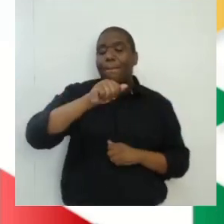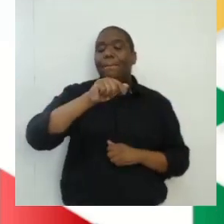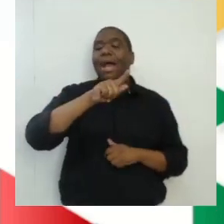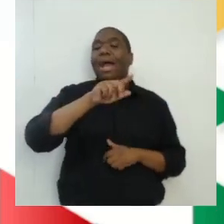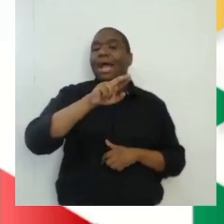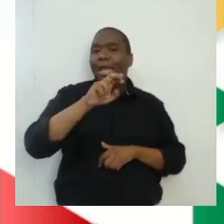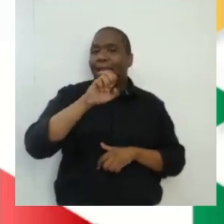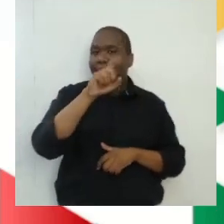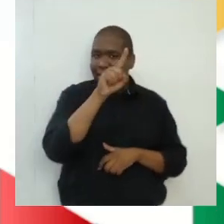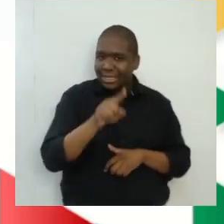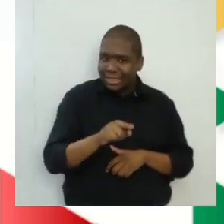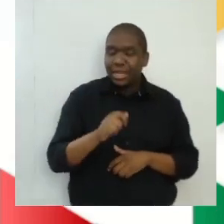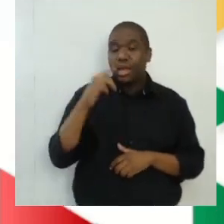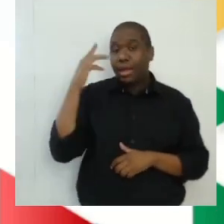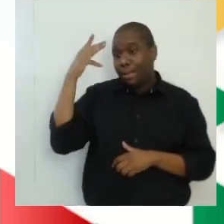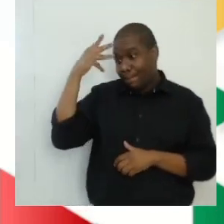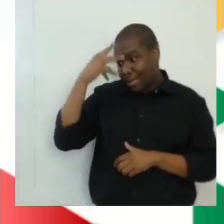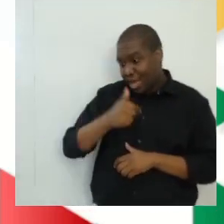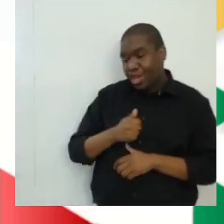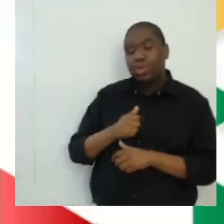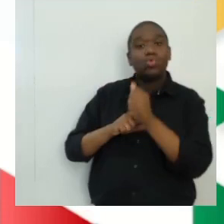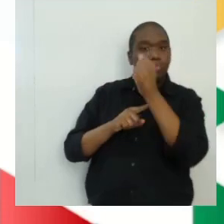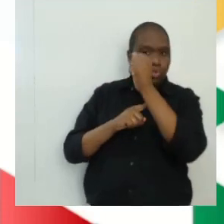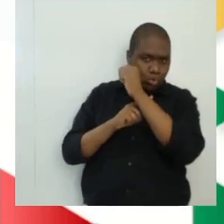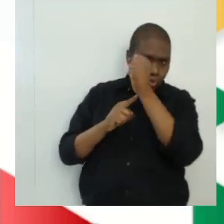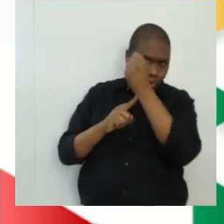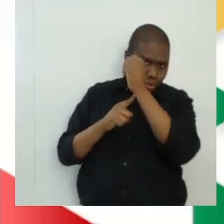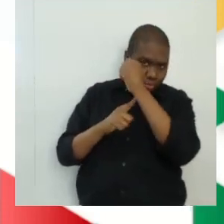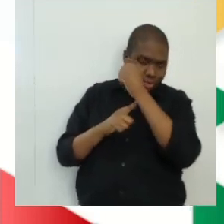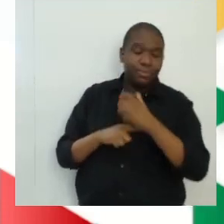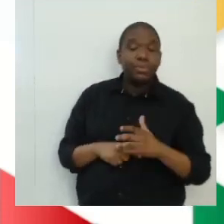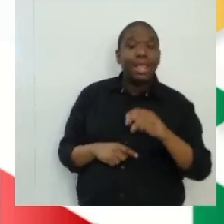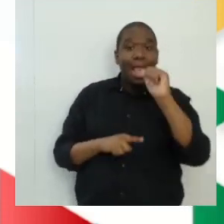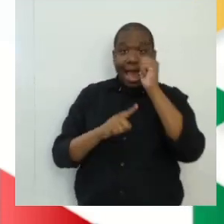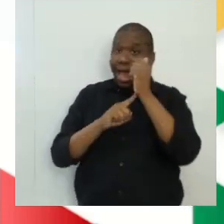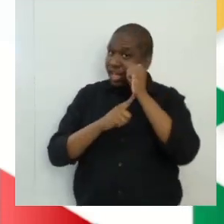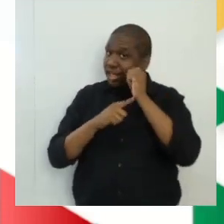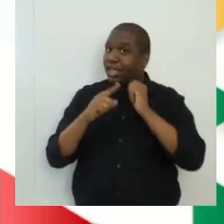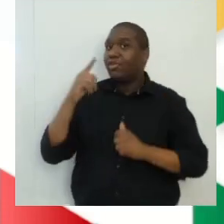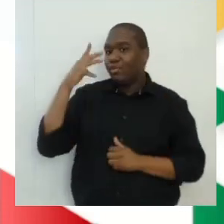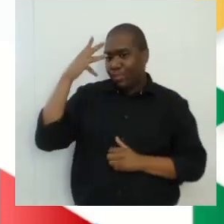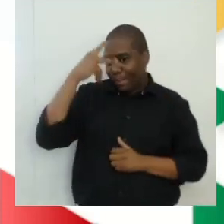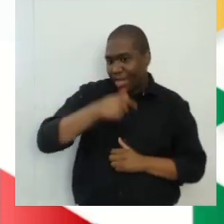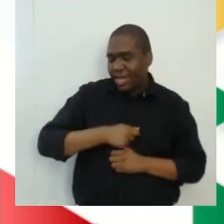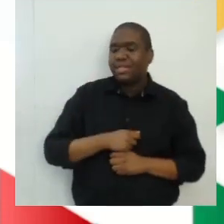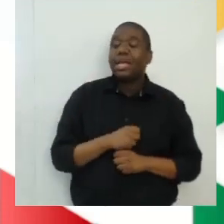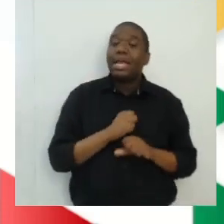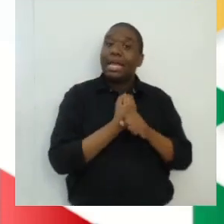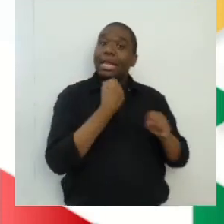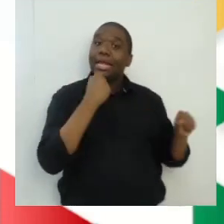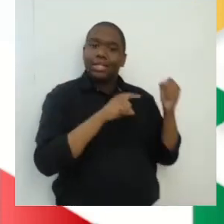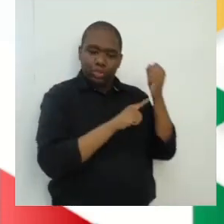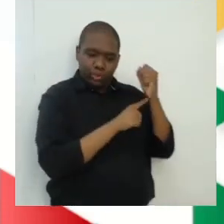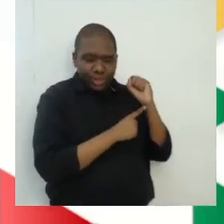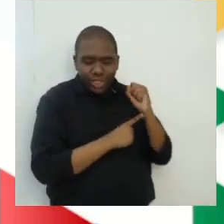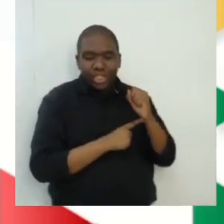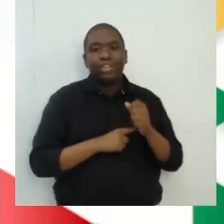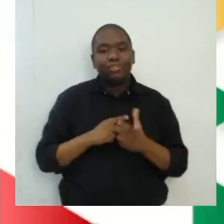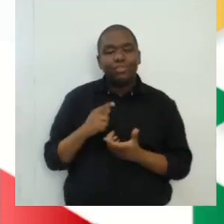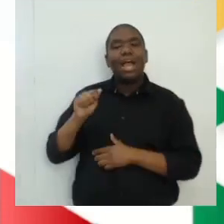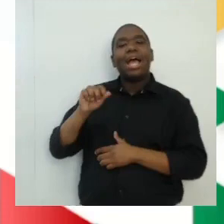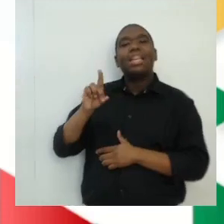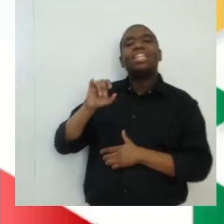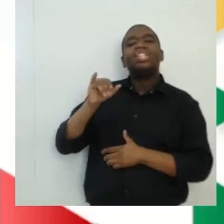o substantivo e o adjetivo beleza. Grande é o substantivo e o adjetivo